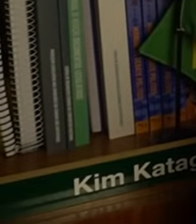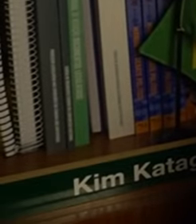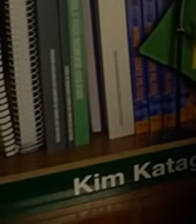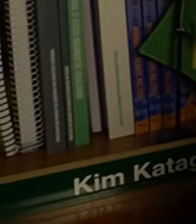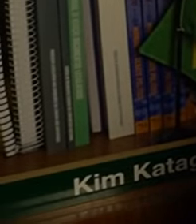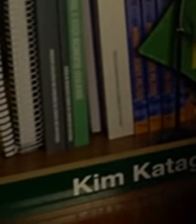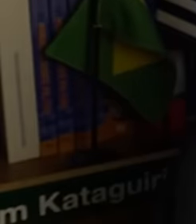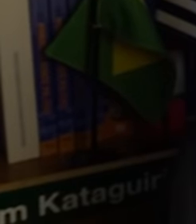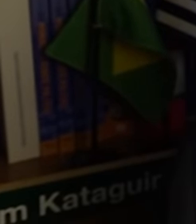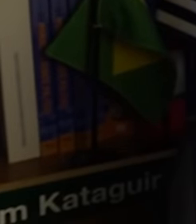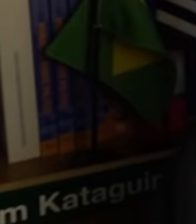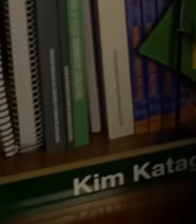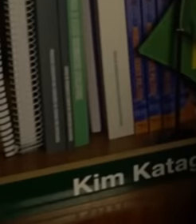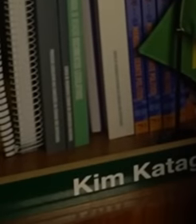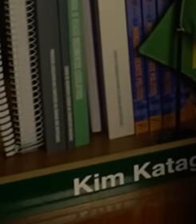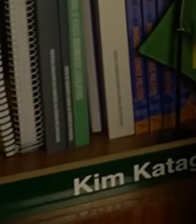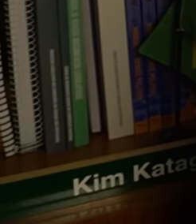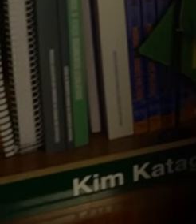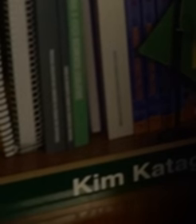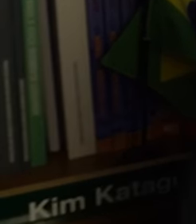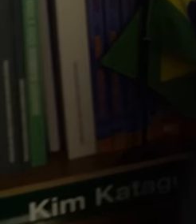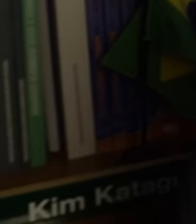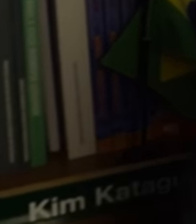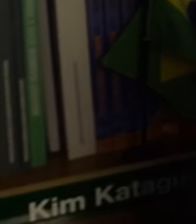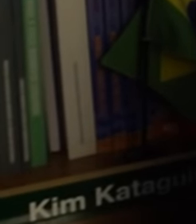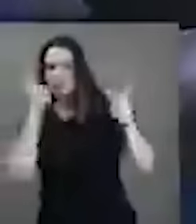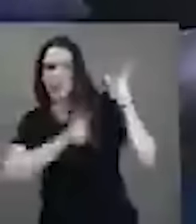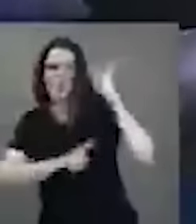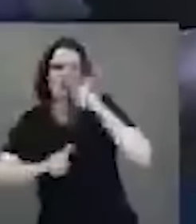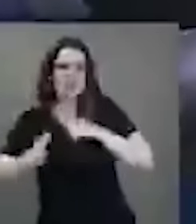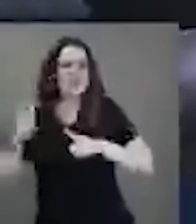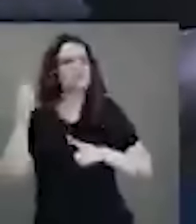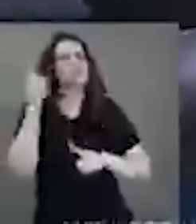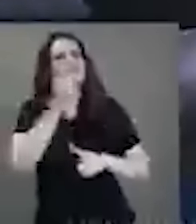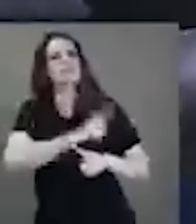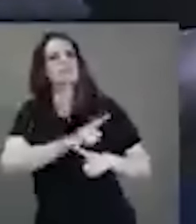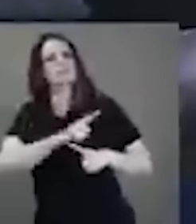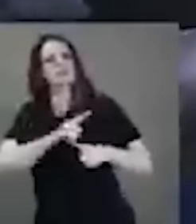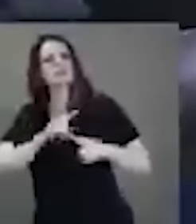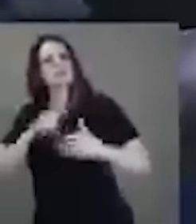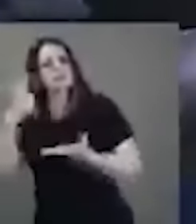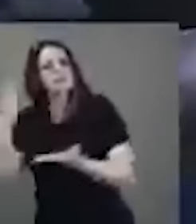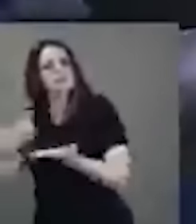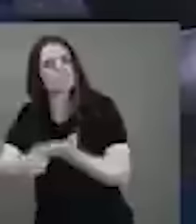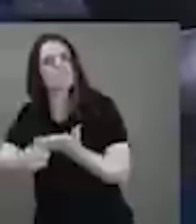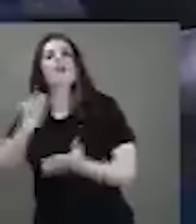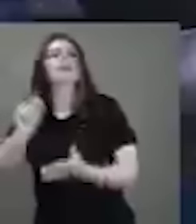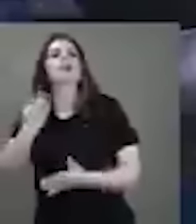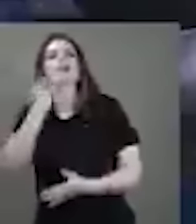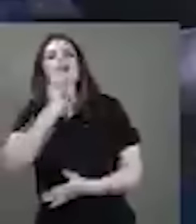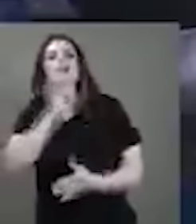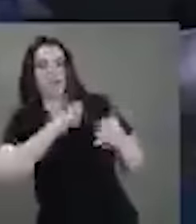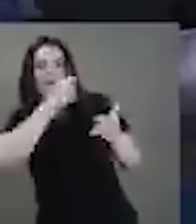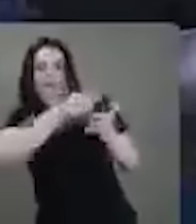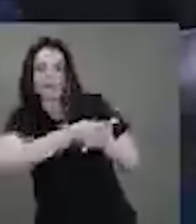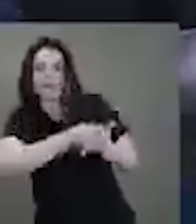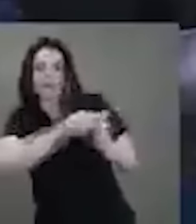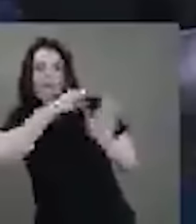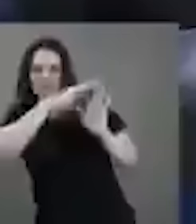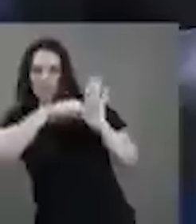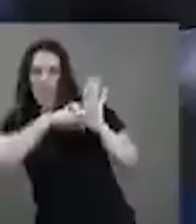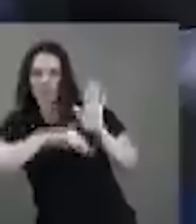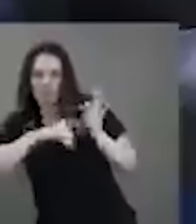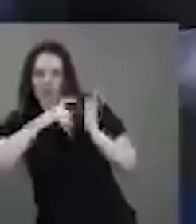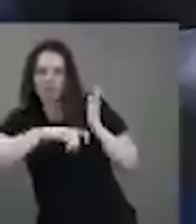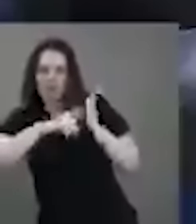provisória da reoneração da folha, com também o fim do PES. Conquistas como a desoneração e o PES,